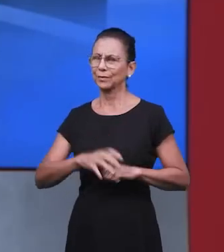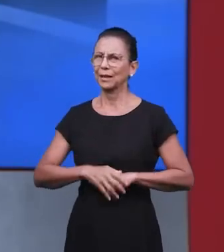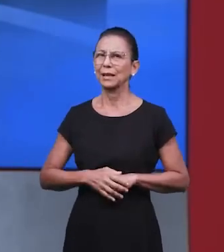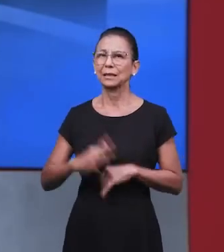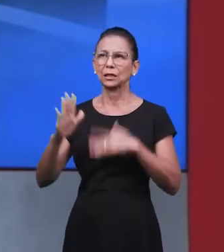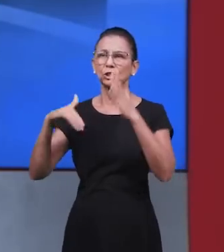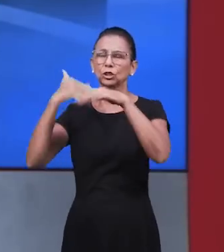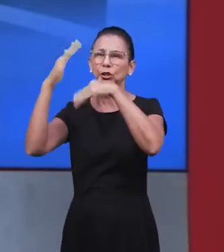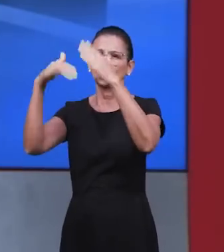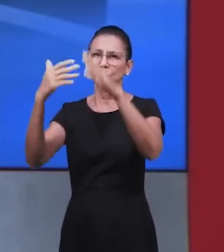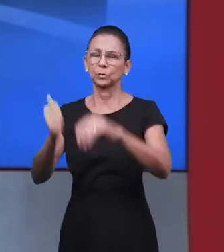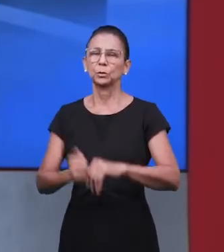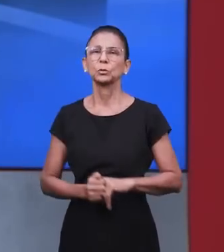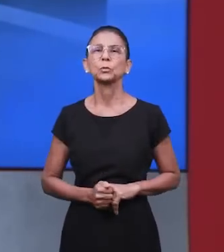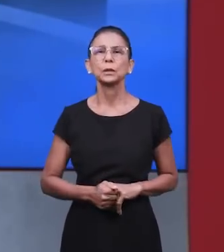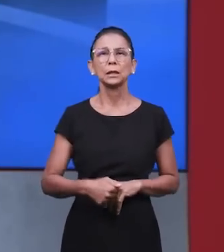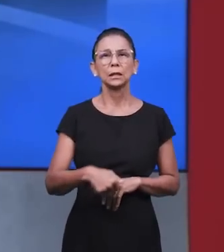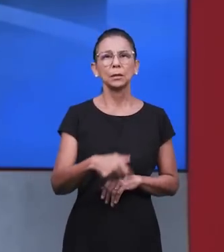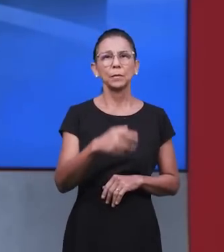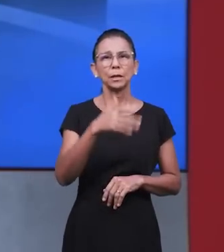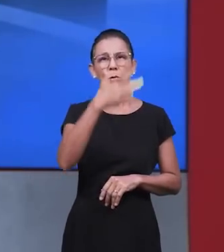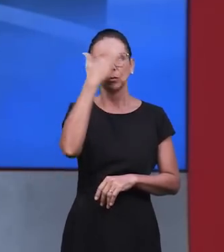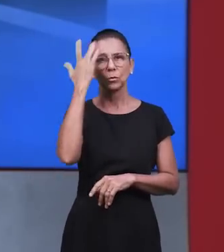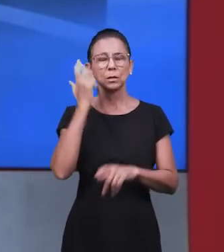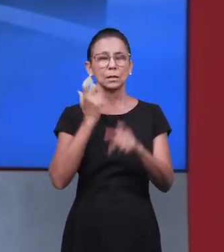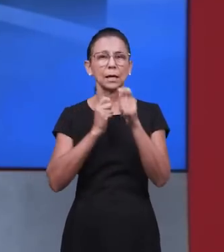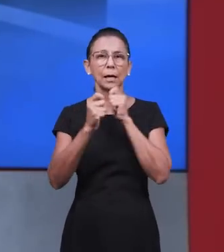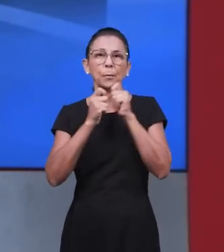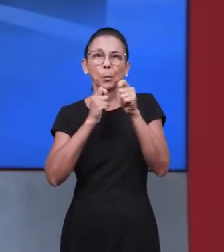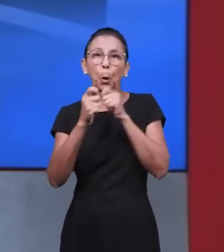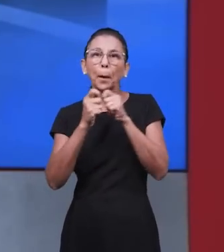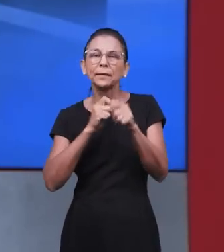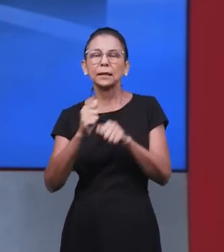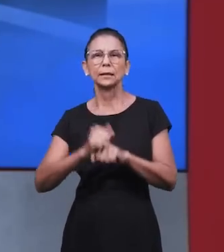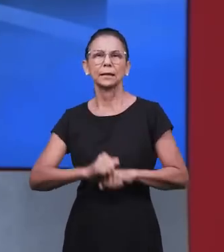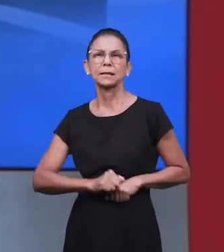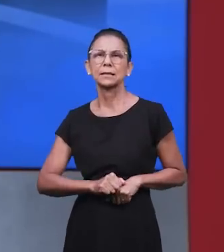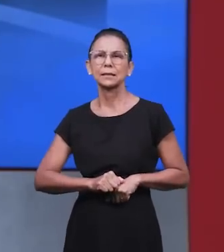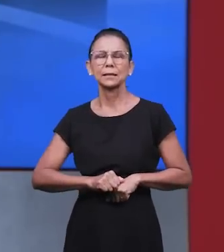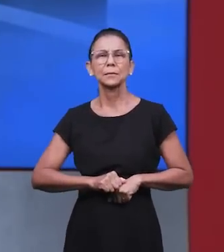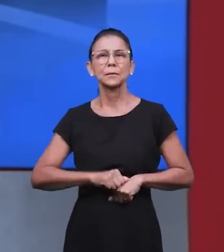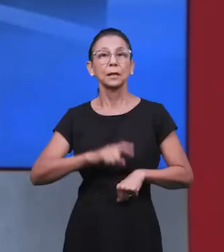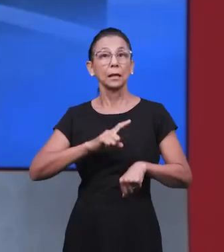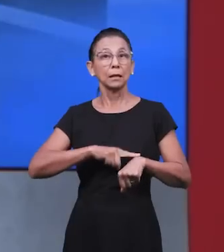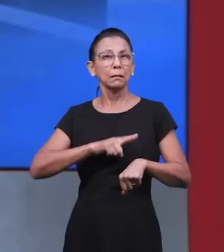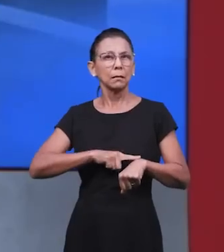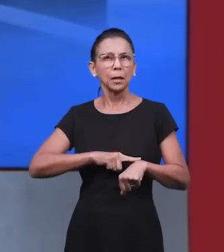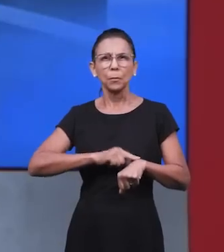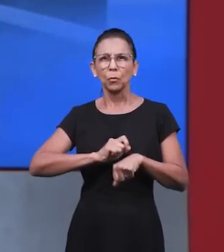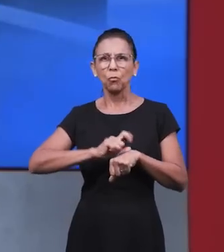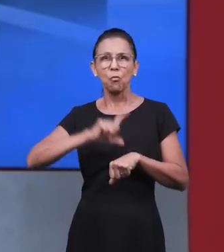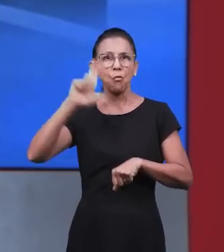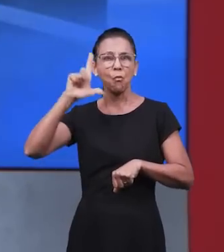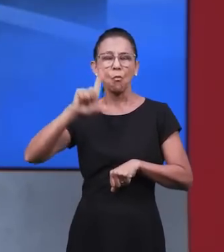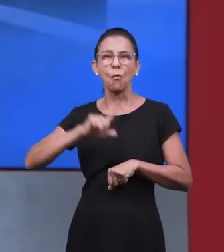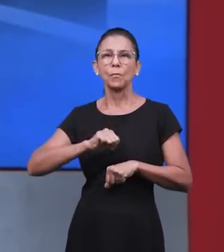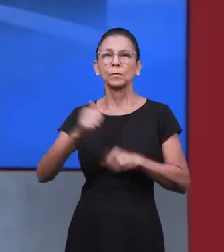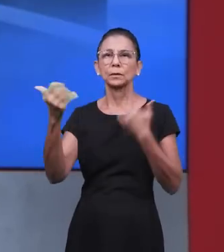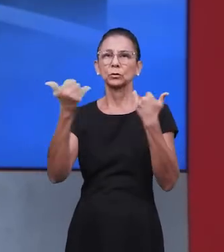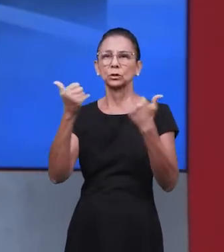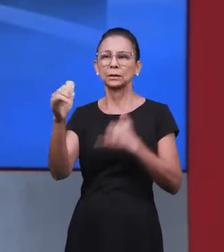e os nossos correspondentes passam a ter mais tempo para trazer as notícias de sua região. E hoje nós vamos chamar os